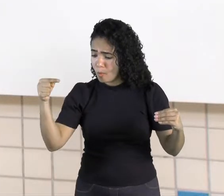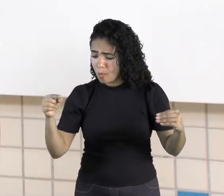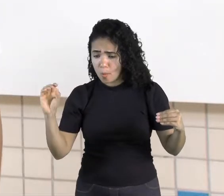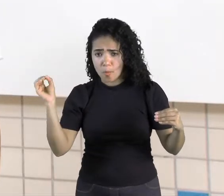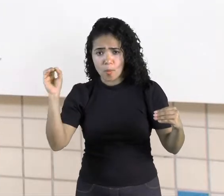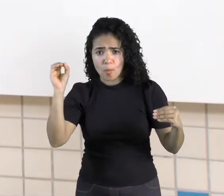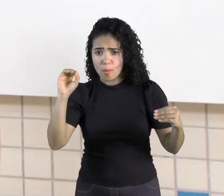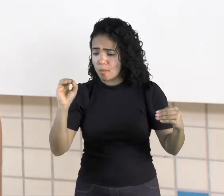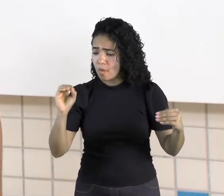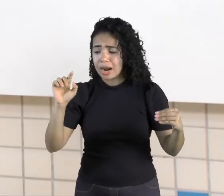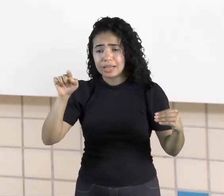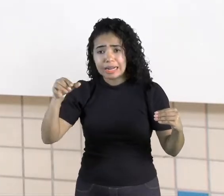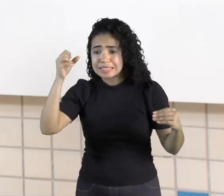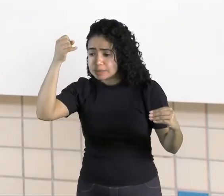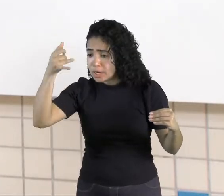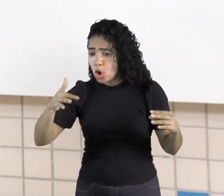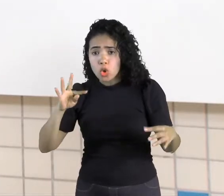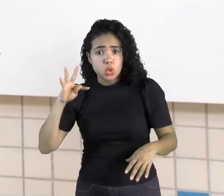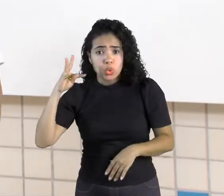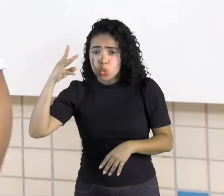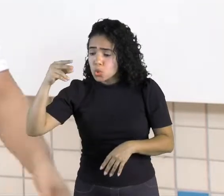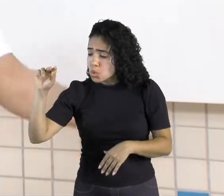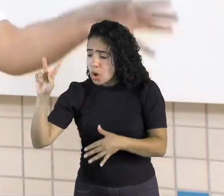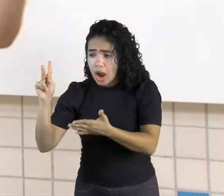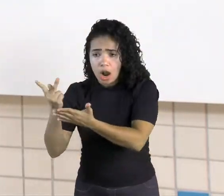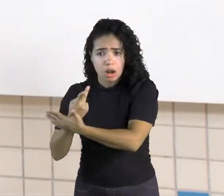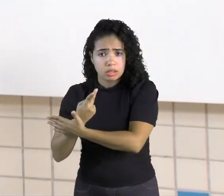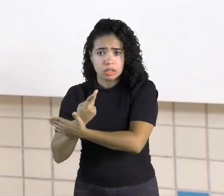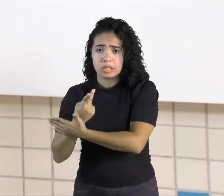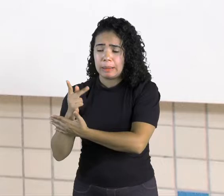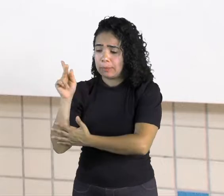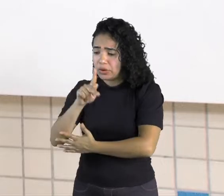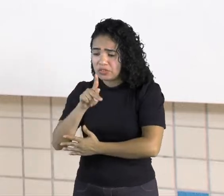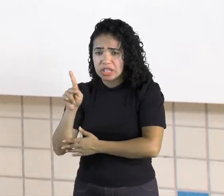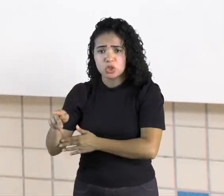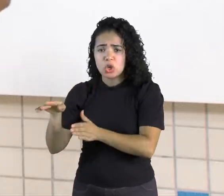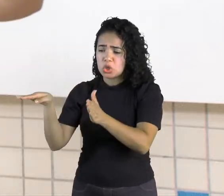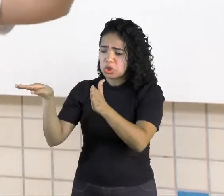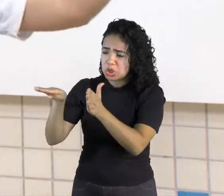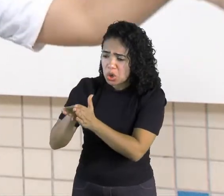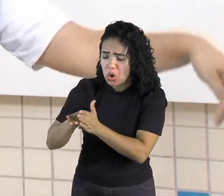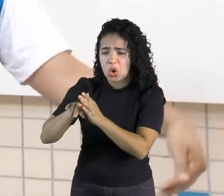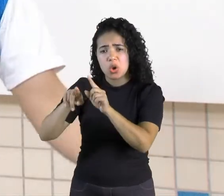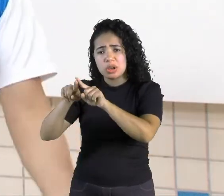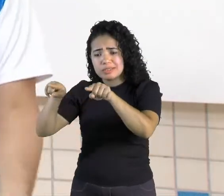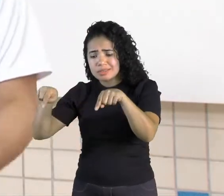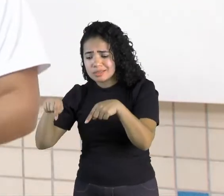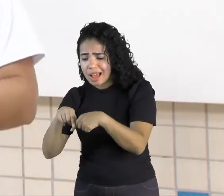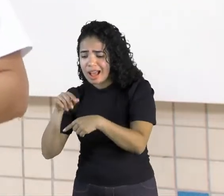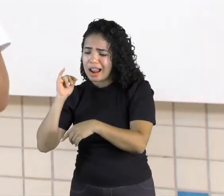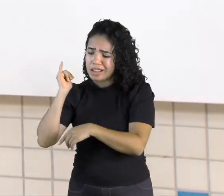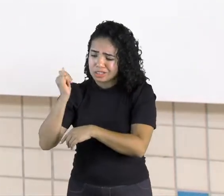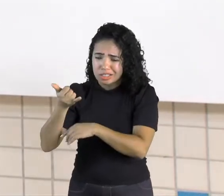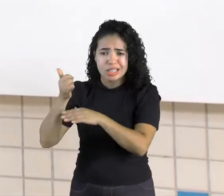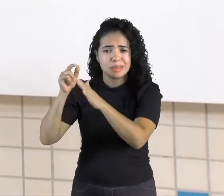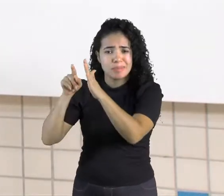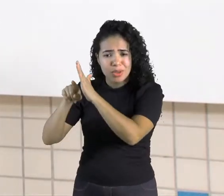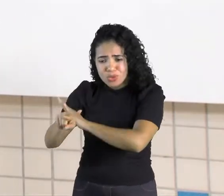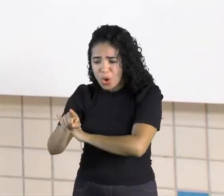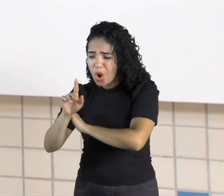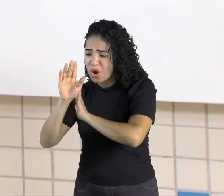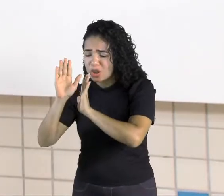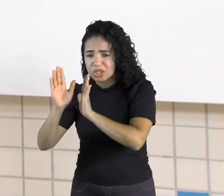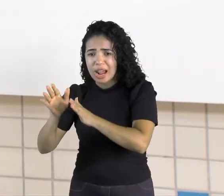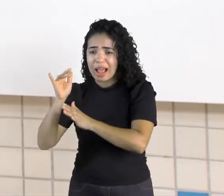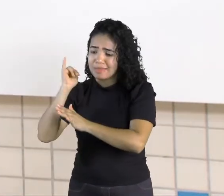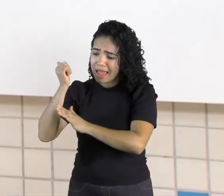tudo, já explicou tudo o que aconteceu, já contou que a professora chegou, já disse o que ela perguntou, o